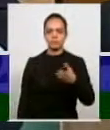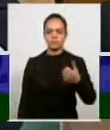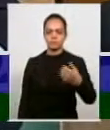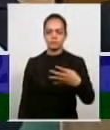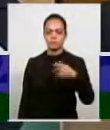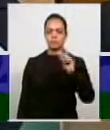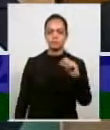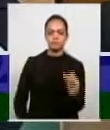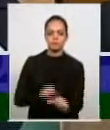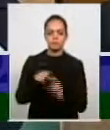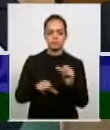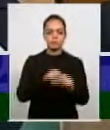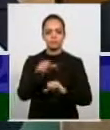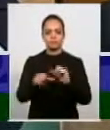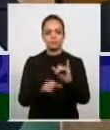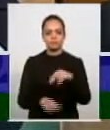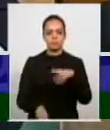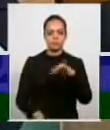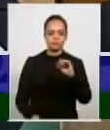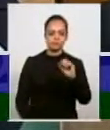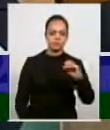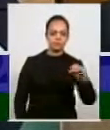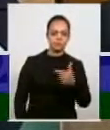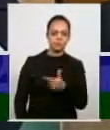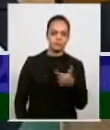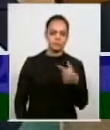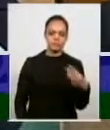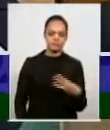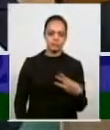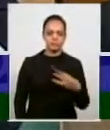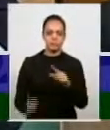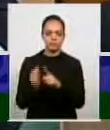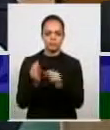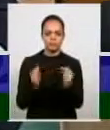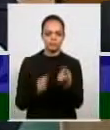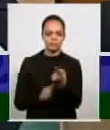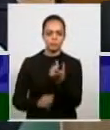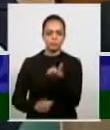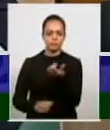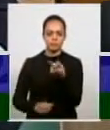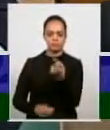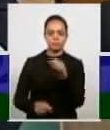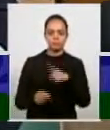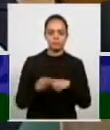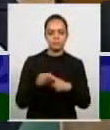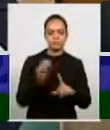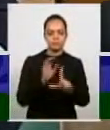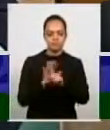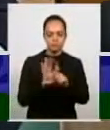002/2014, que altera os incisos 2º e 3º do artigo 161 da lei orgânica